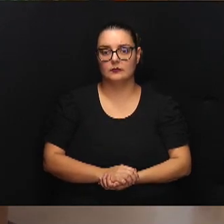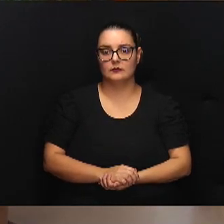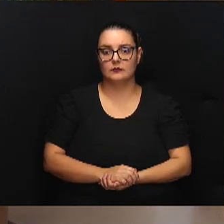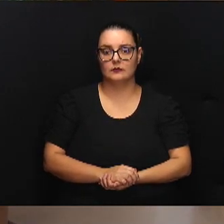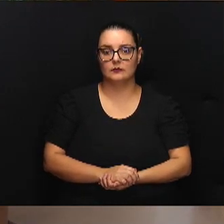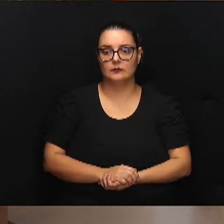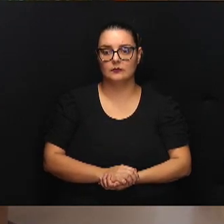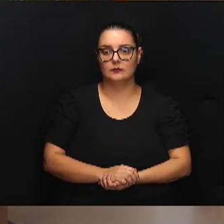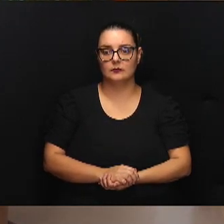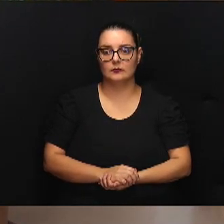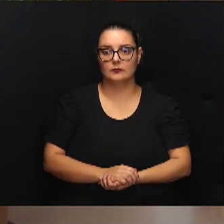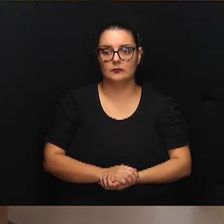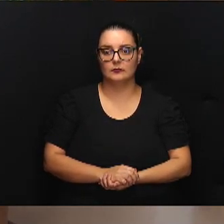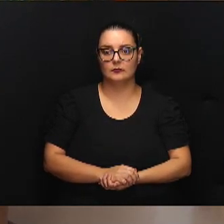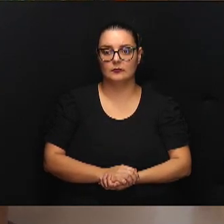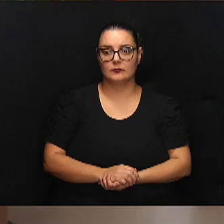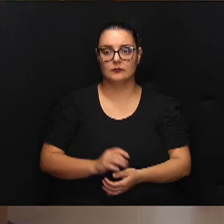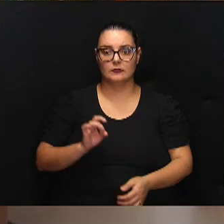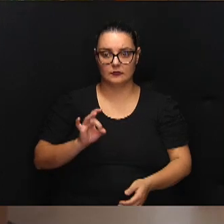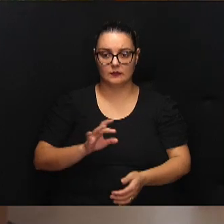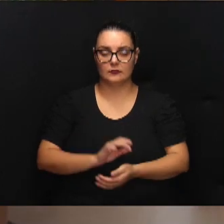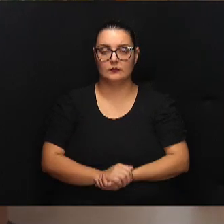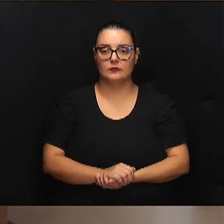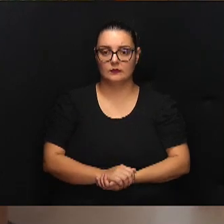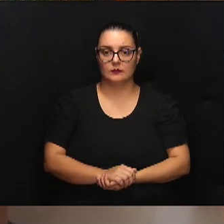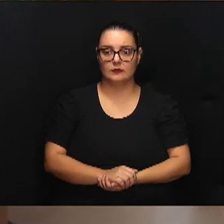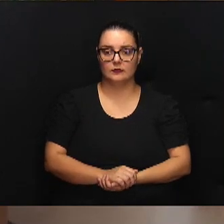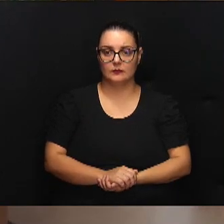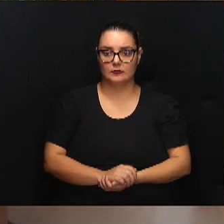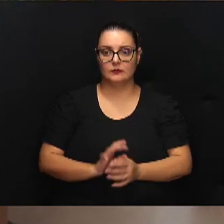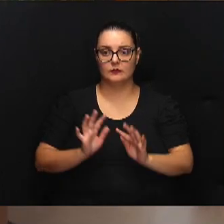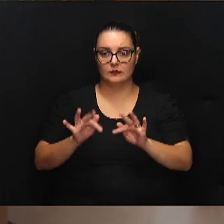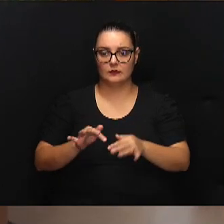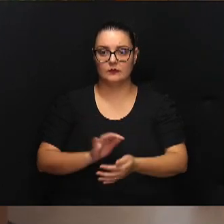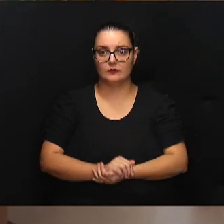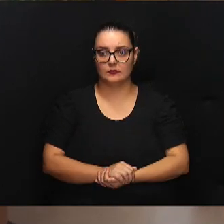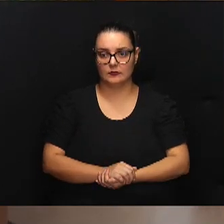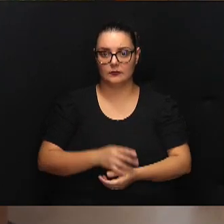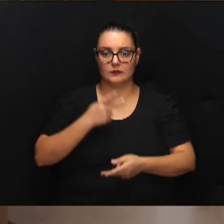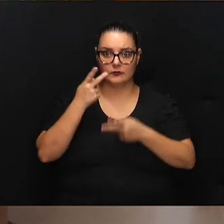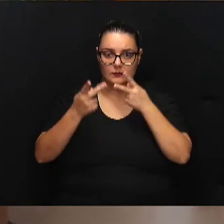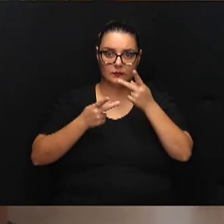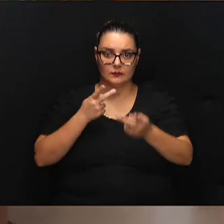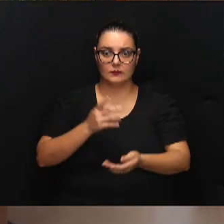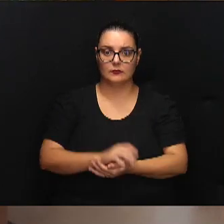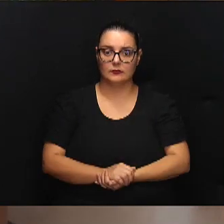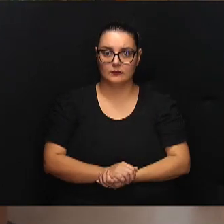Só para a gente finalizar, né, as últimas palavras.